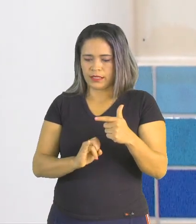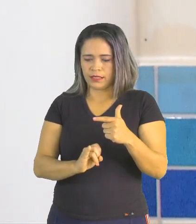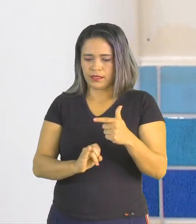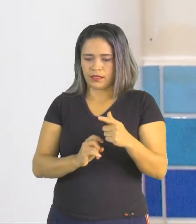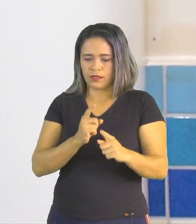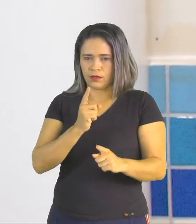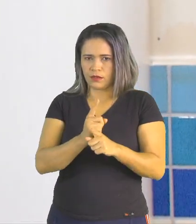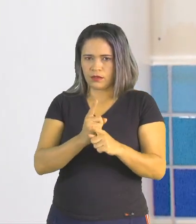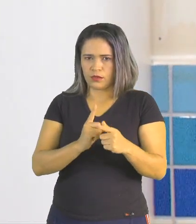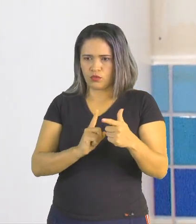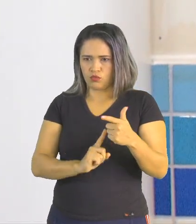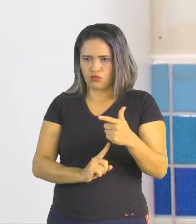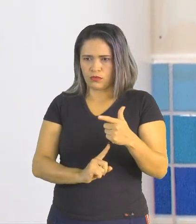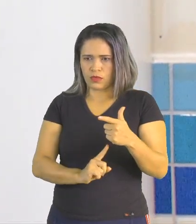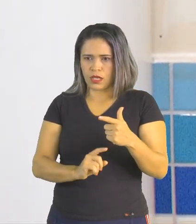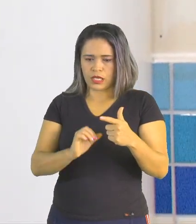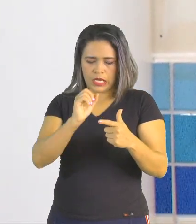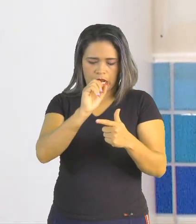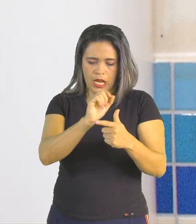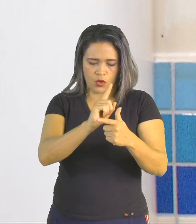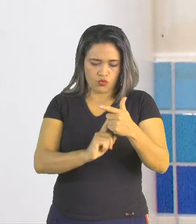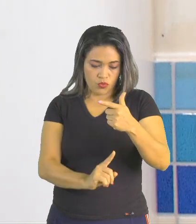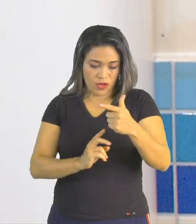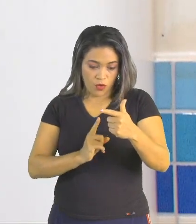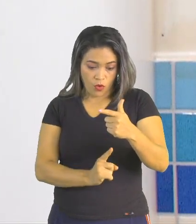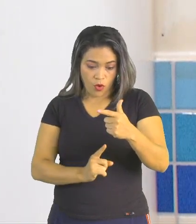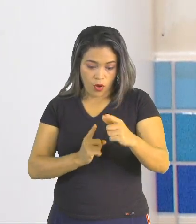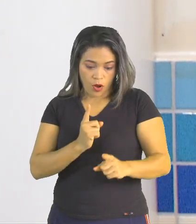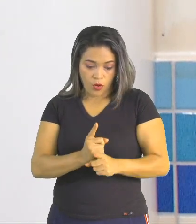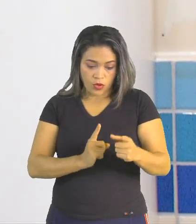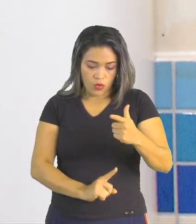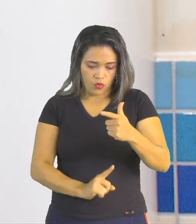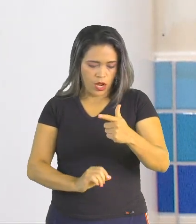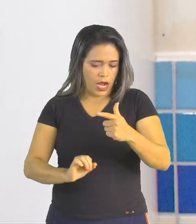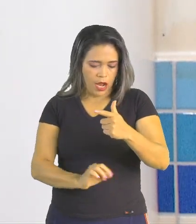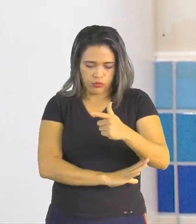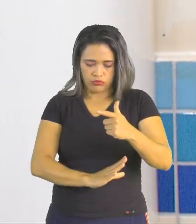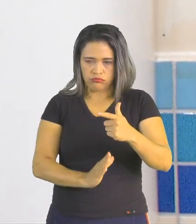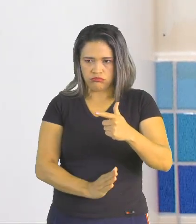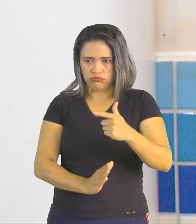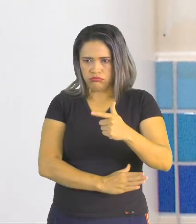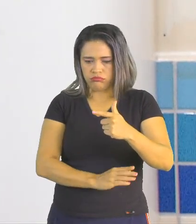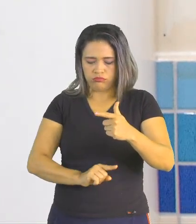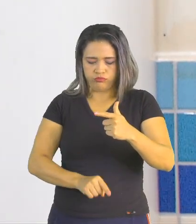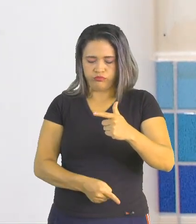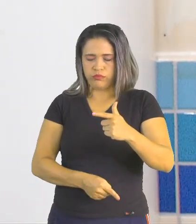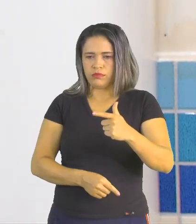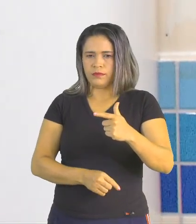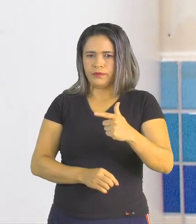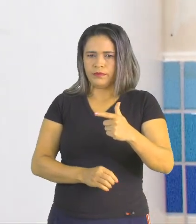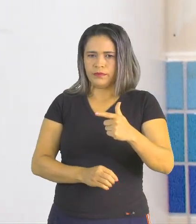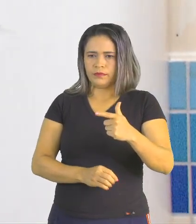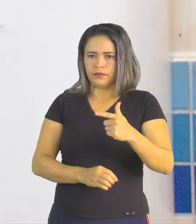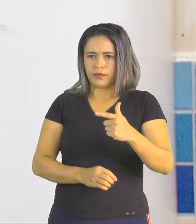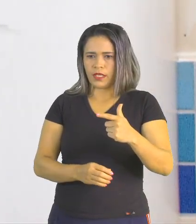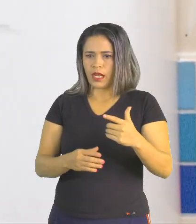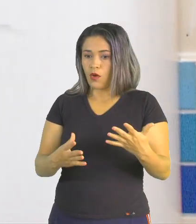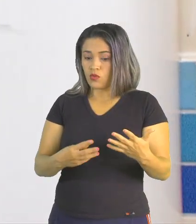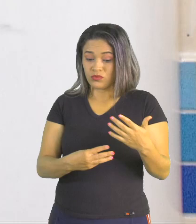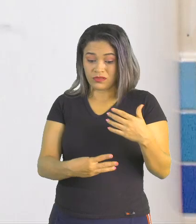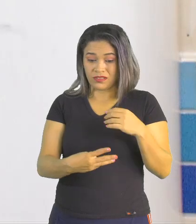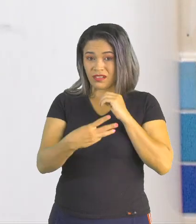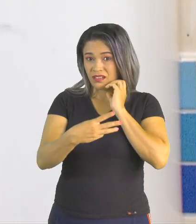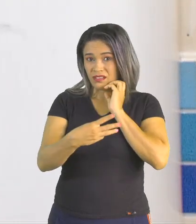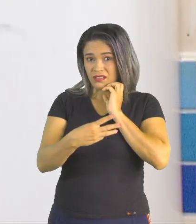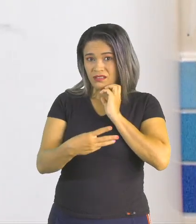1 aqui, eu já finalizei esse número. Separo de novo com a vírgula. Turma, o 3